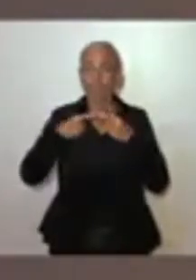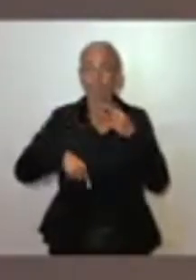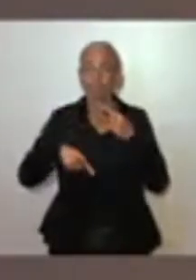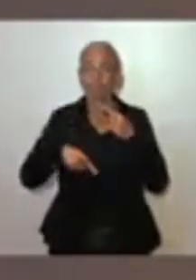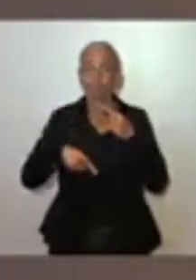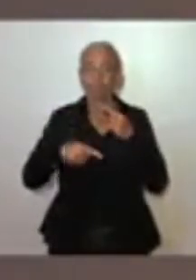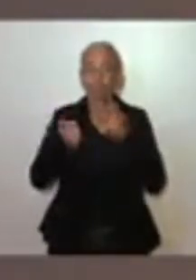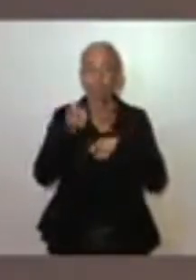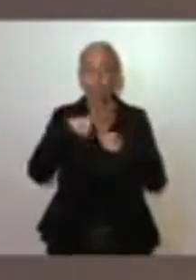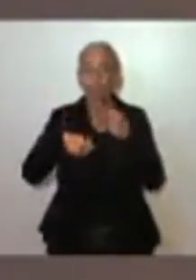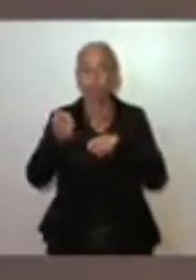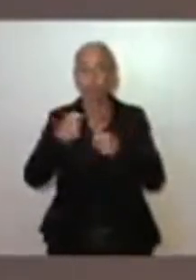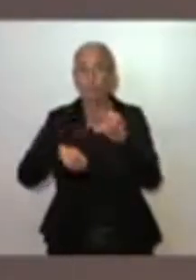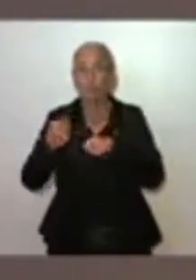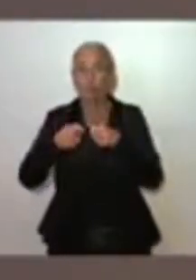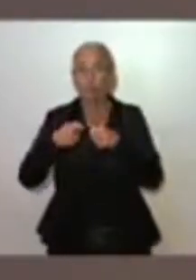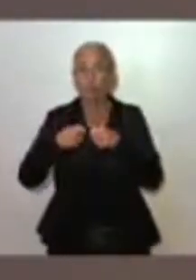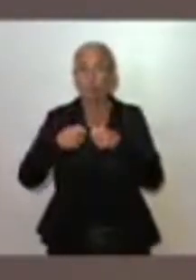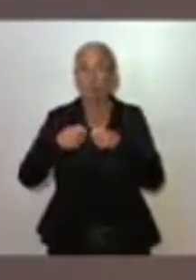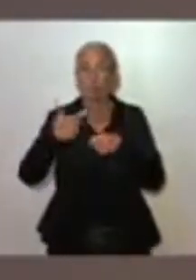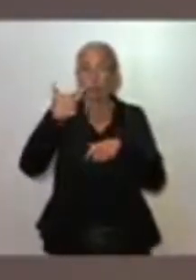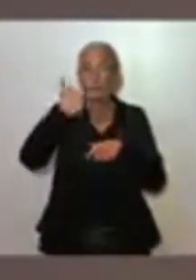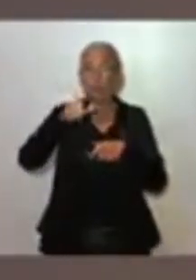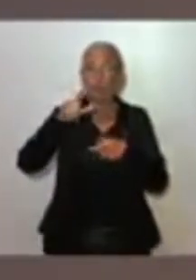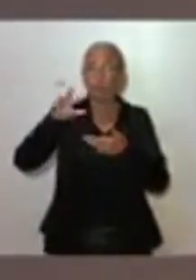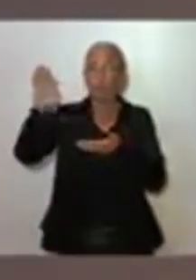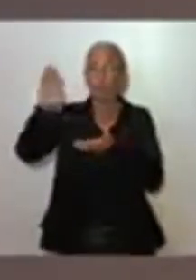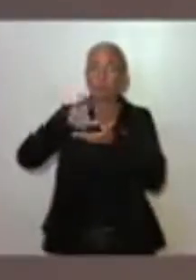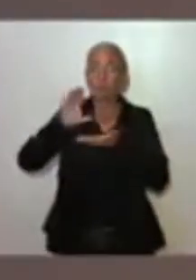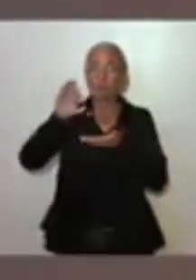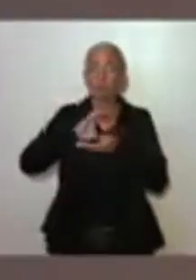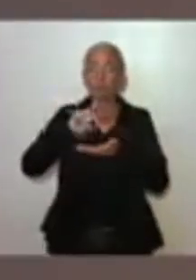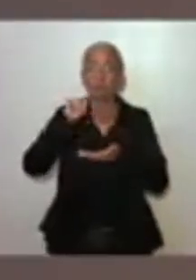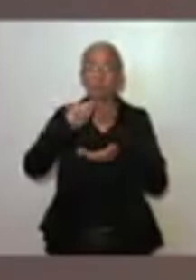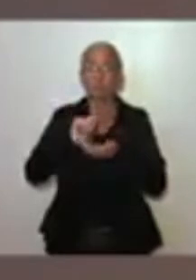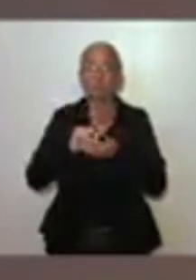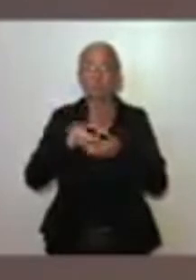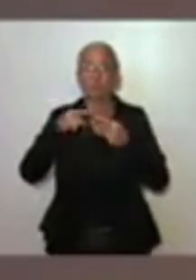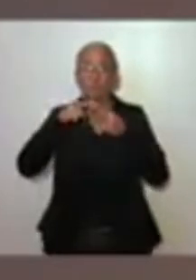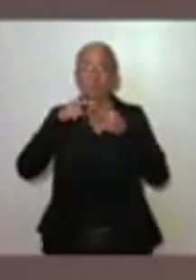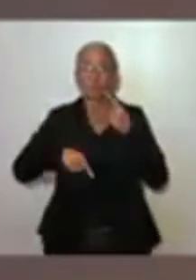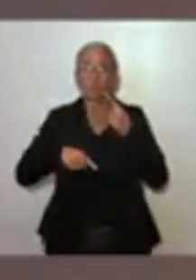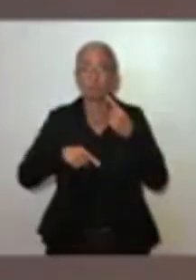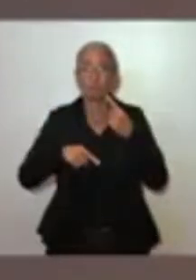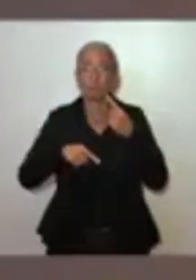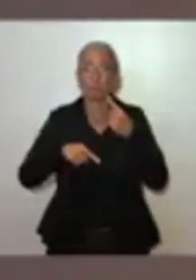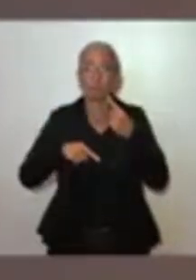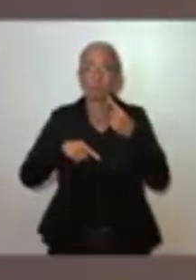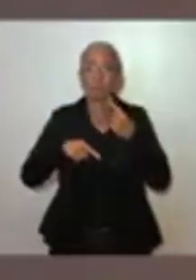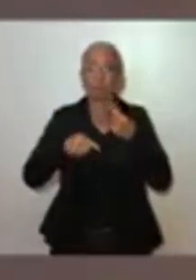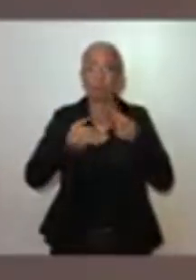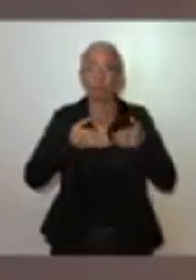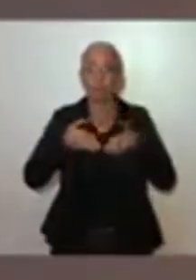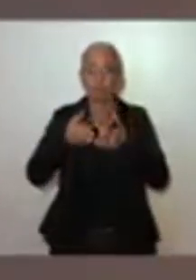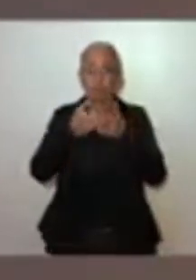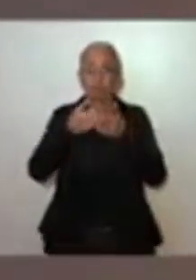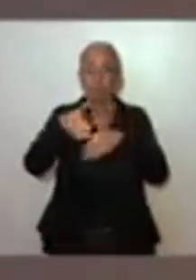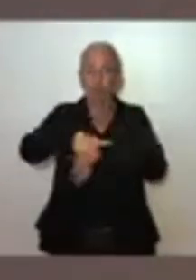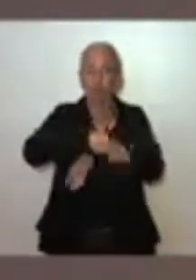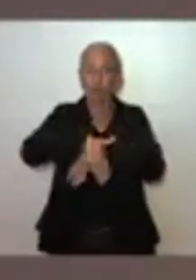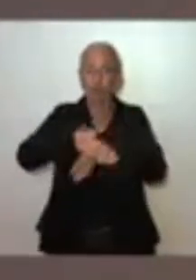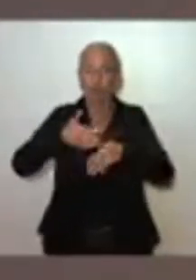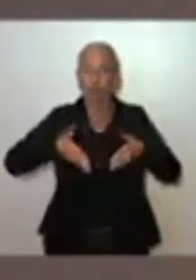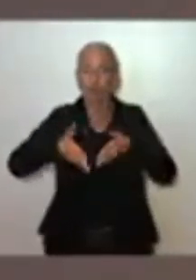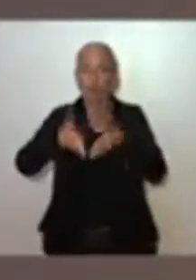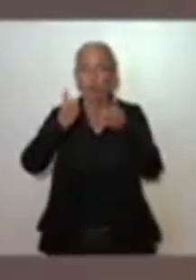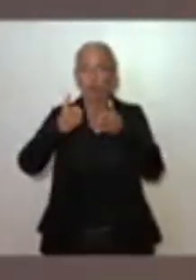manufaturas no Brasil Tudo tinha que você trazido de Portugal era proibida a existência EA construção de estradas para